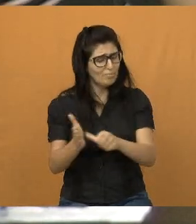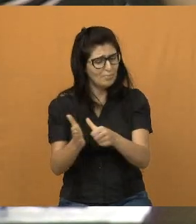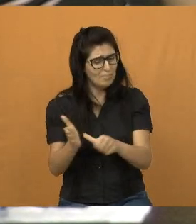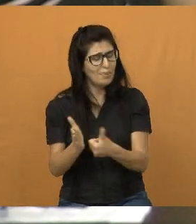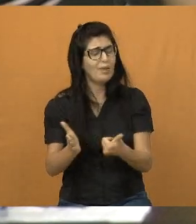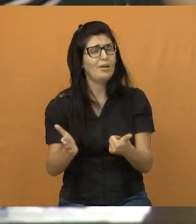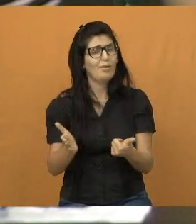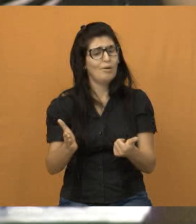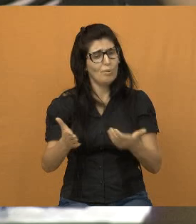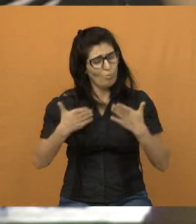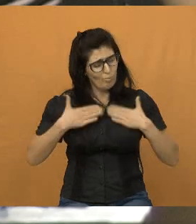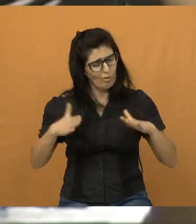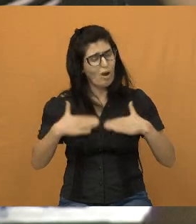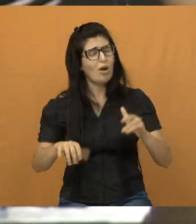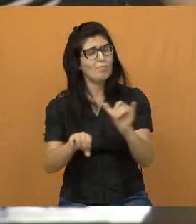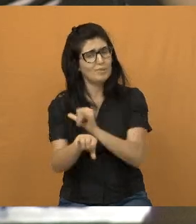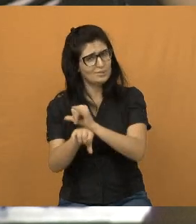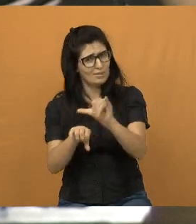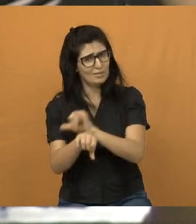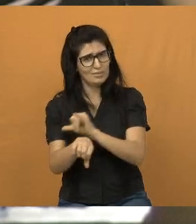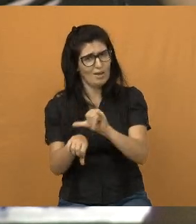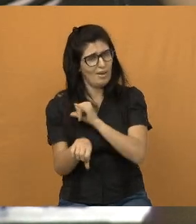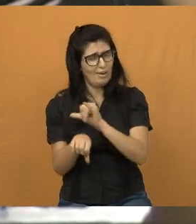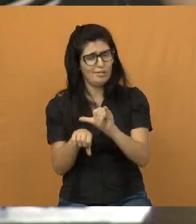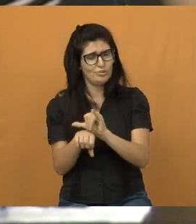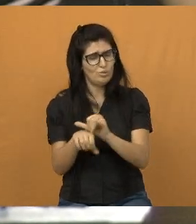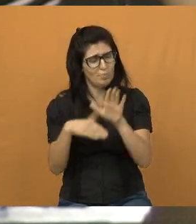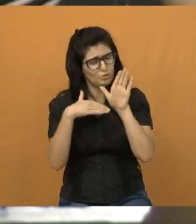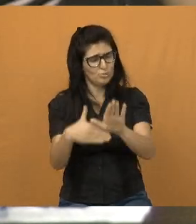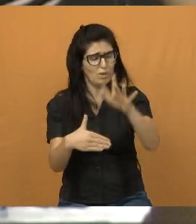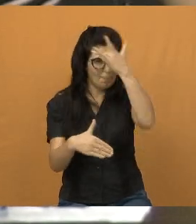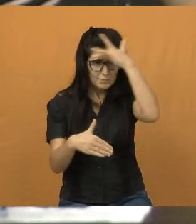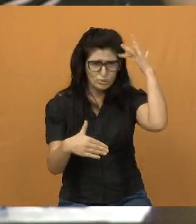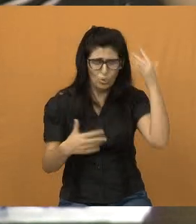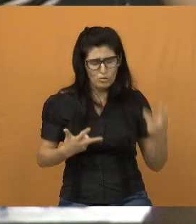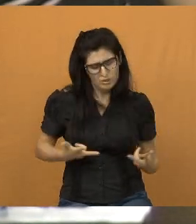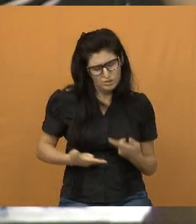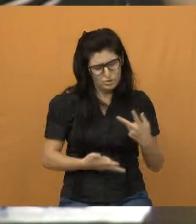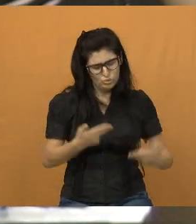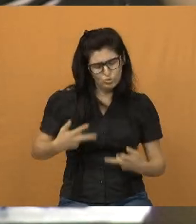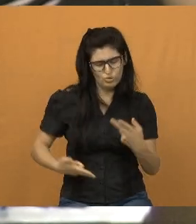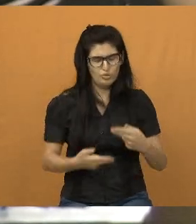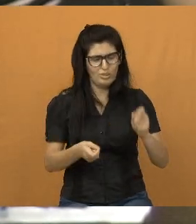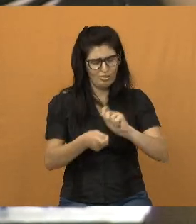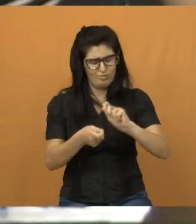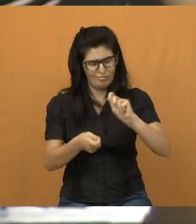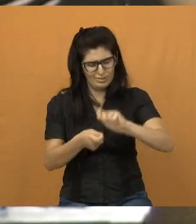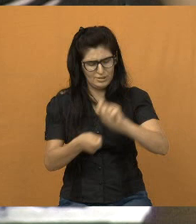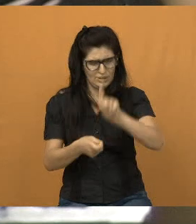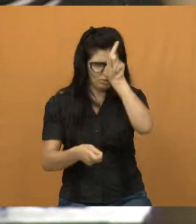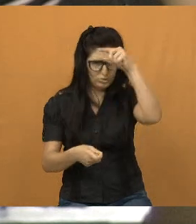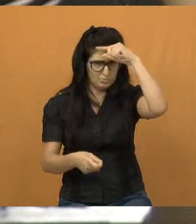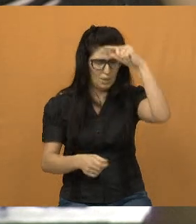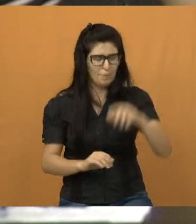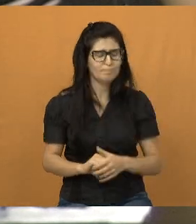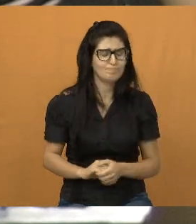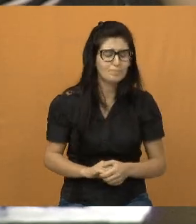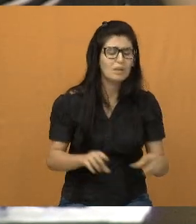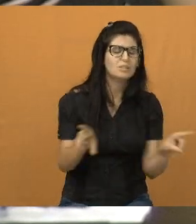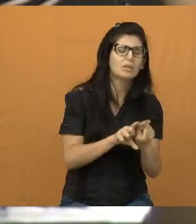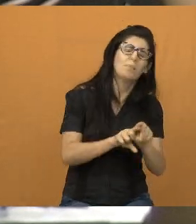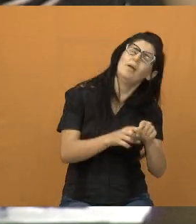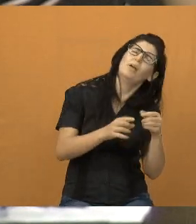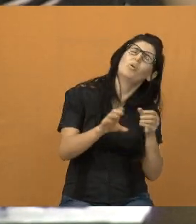como resolve o que saiu de lá. A gente tem acreditado nisso. E eu queria deixar exposto também que o Conselho